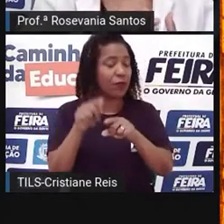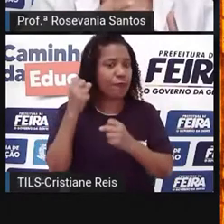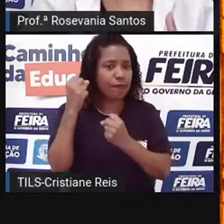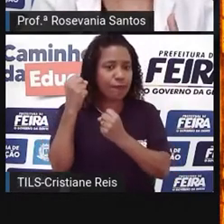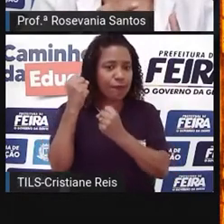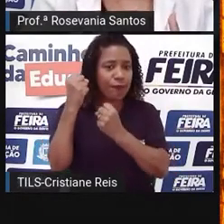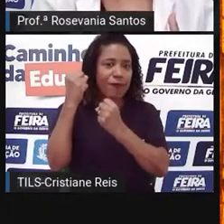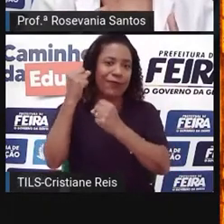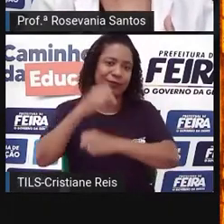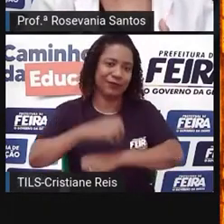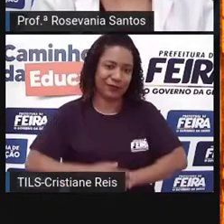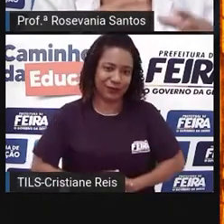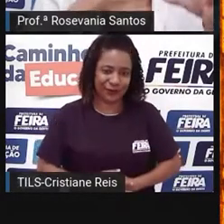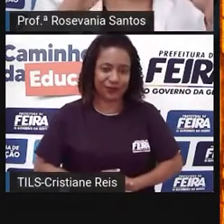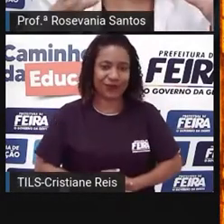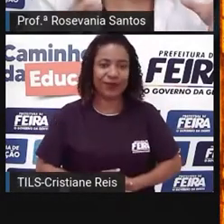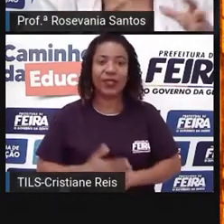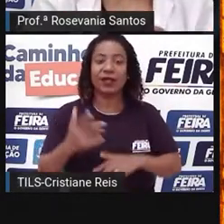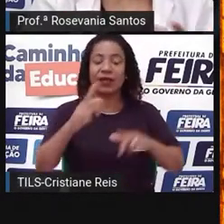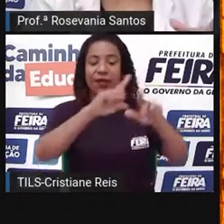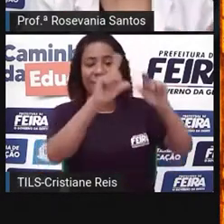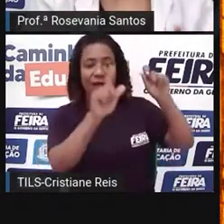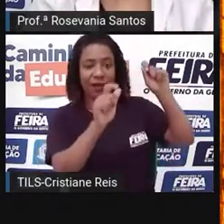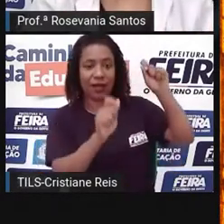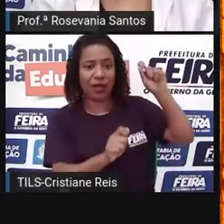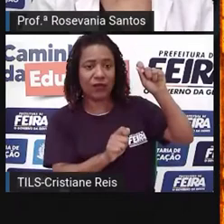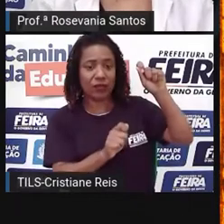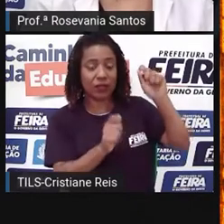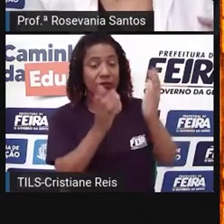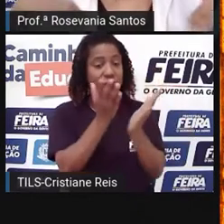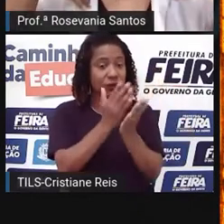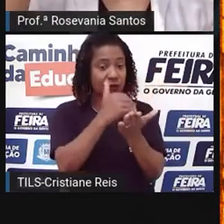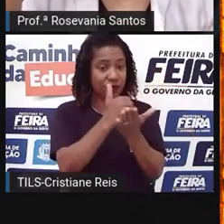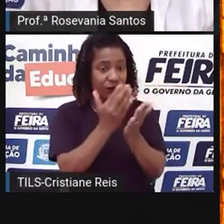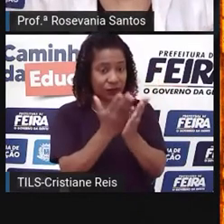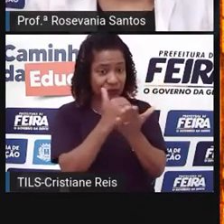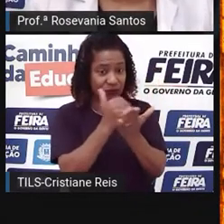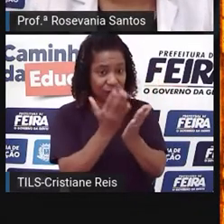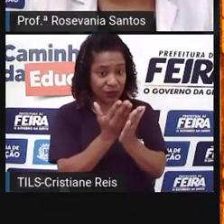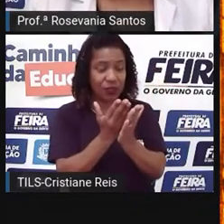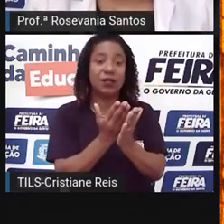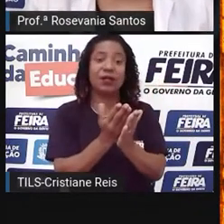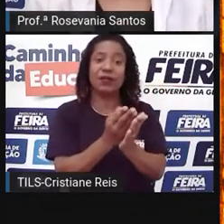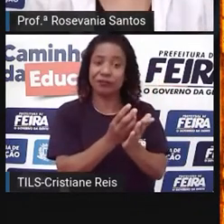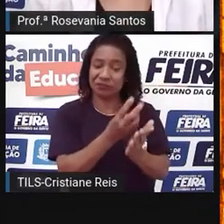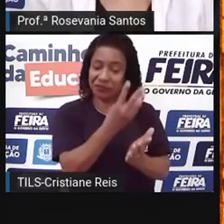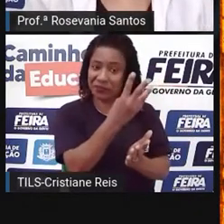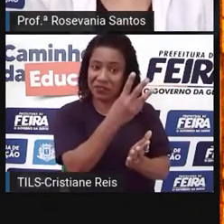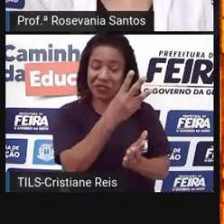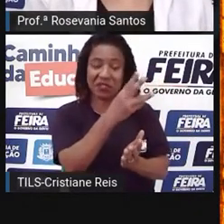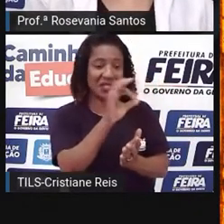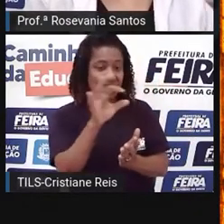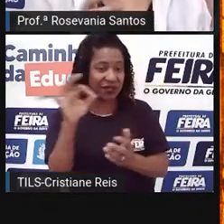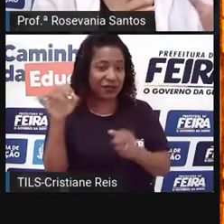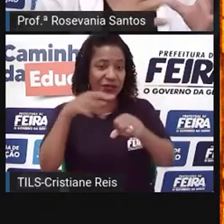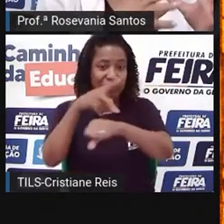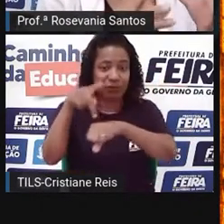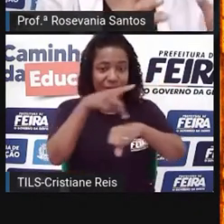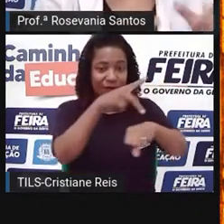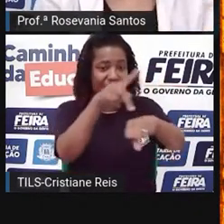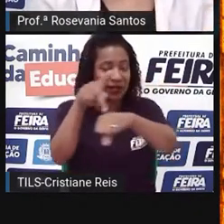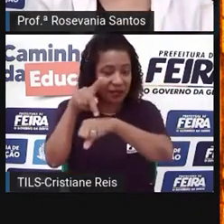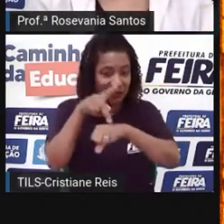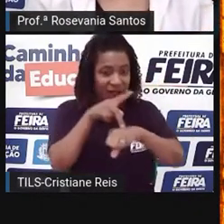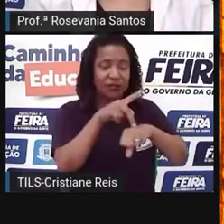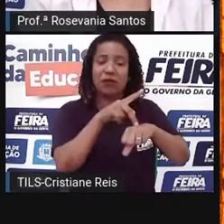fosse dividir a África mesmo, levando em consideração aspectos culturais, a gente teria mais de 300 países na África, se você fosse